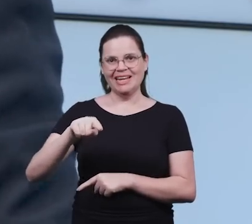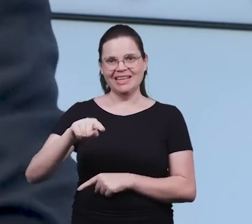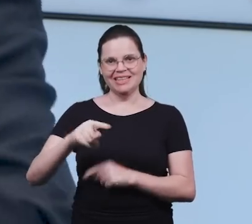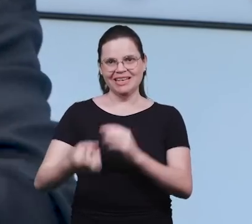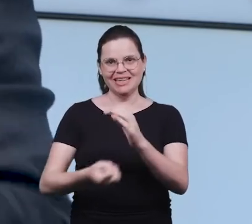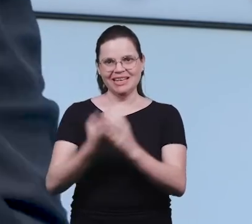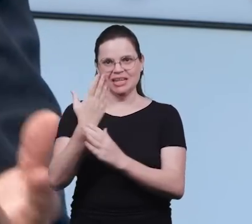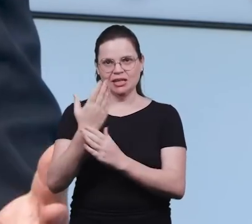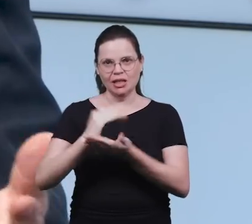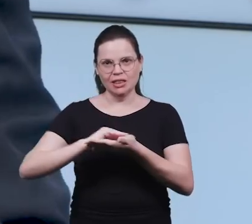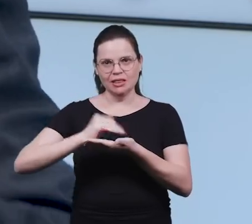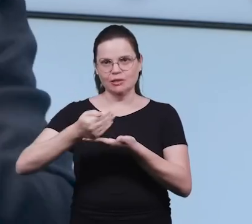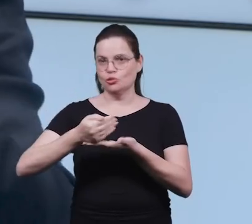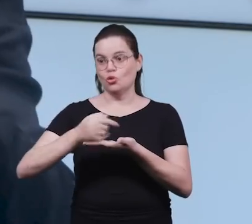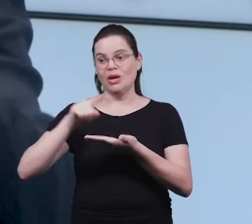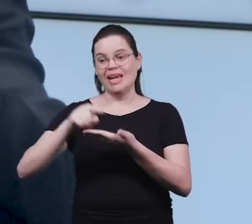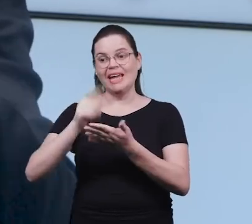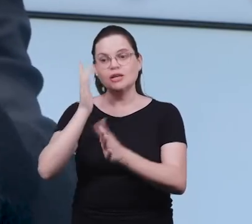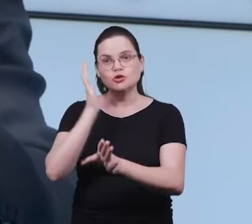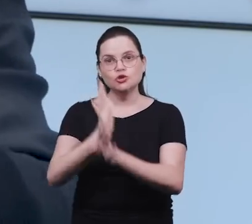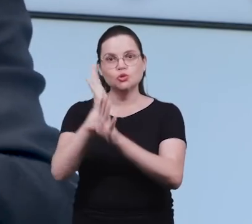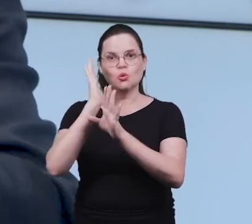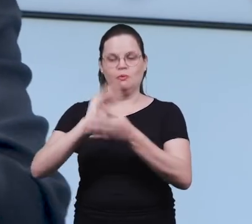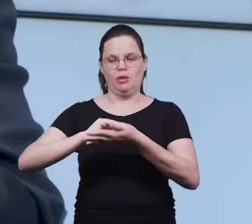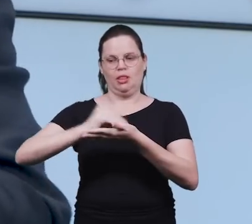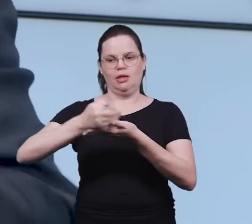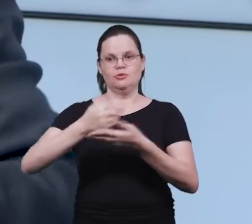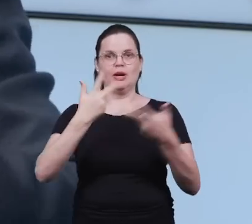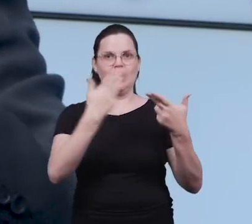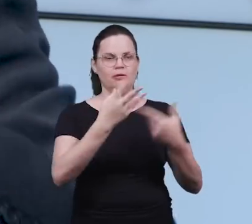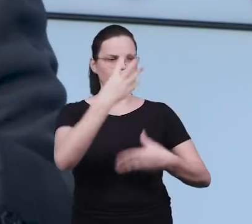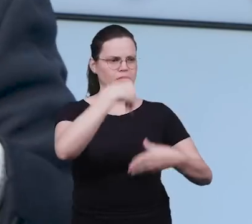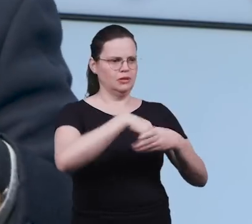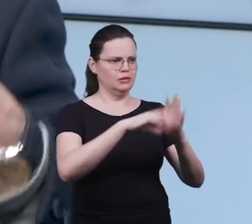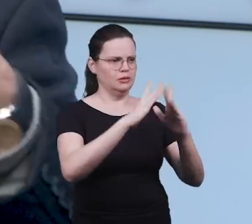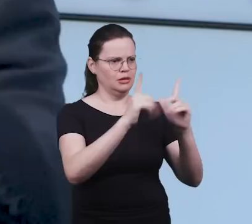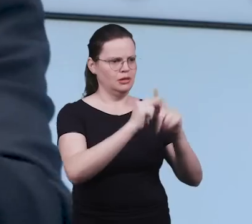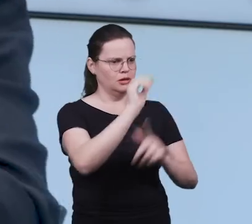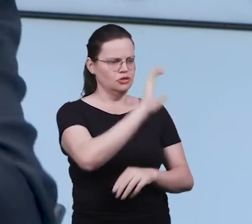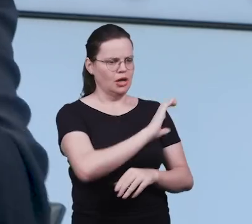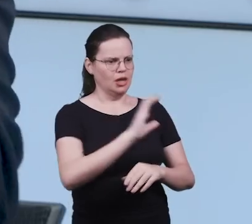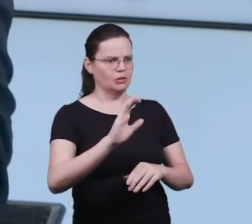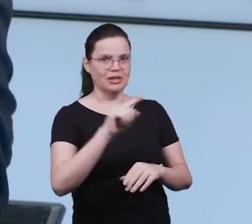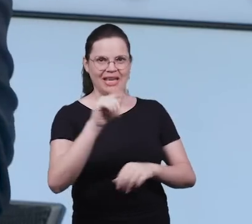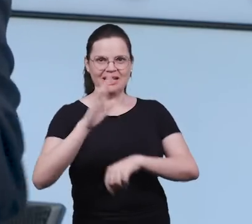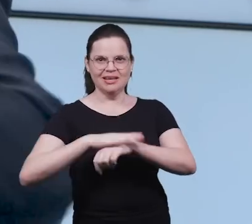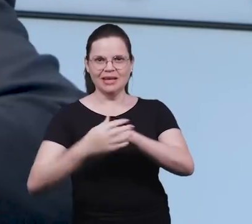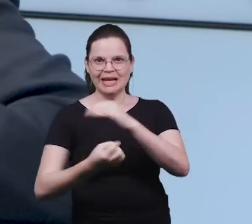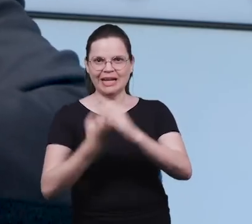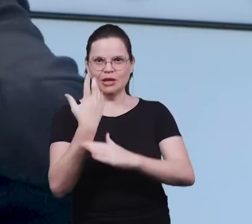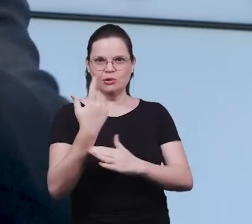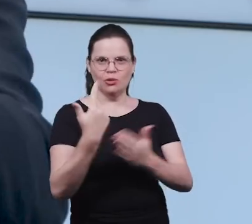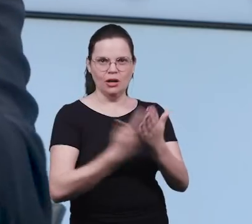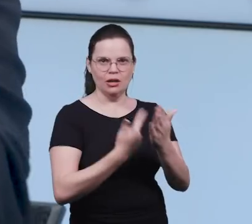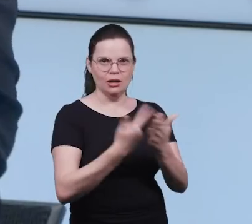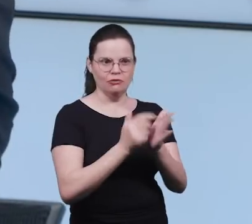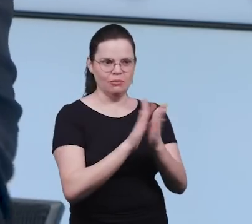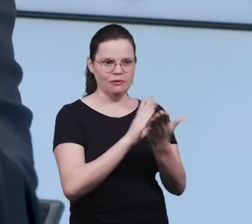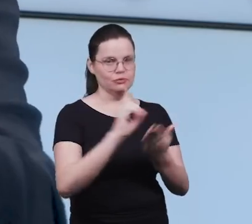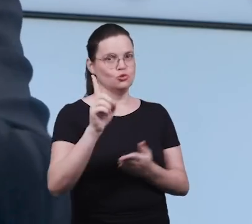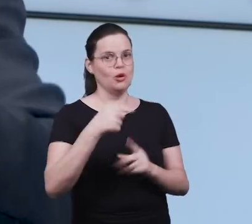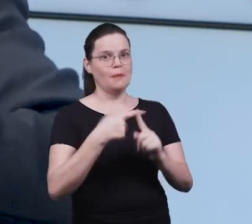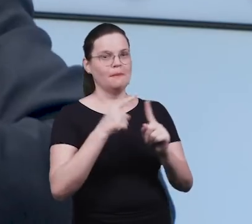palavra do Senhor que foi aberta. Hoje é o sacerdócio universal do crente. Todos nós, toda pessoa, todo aquele que vai a Deus,